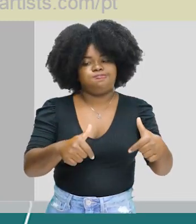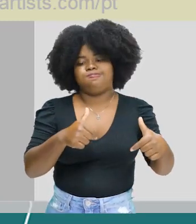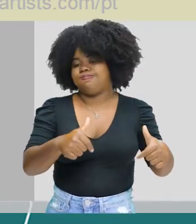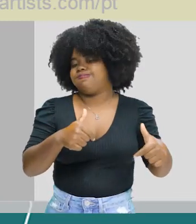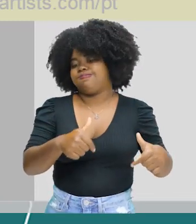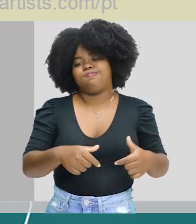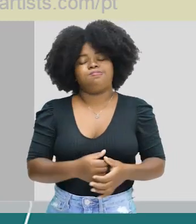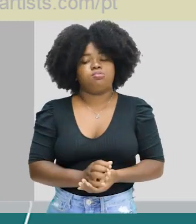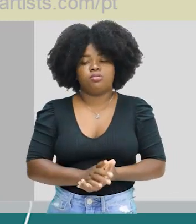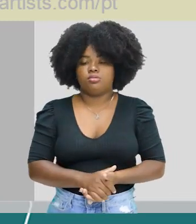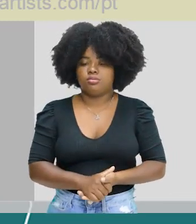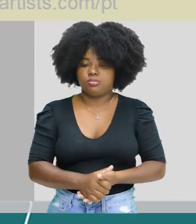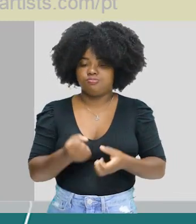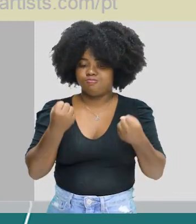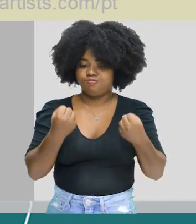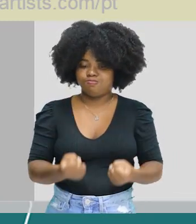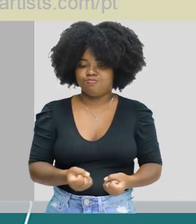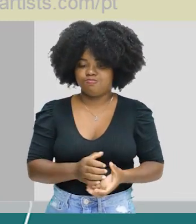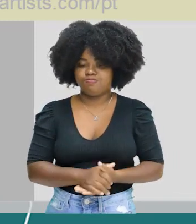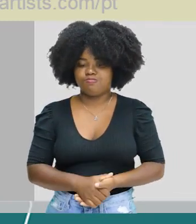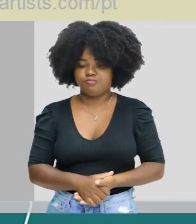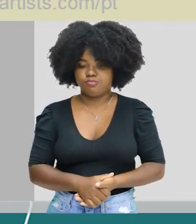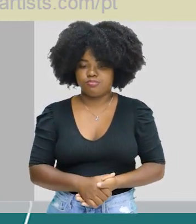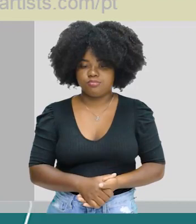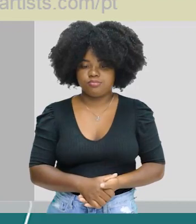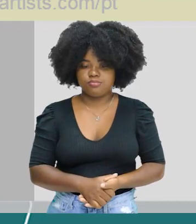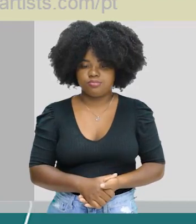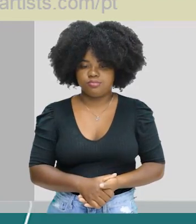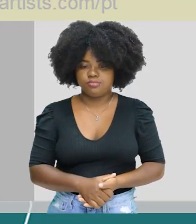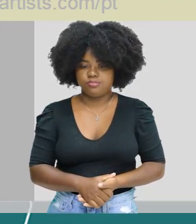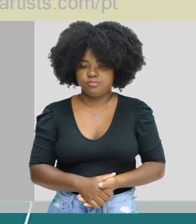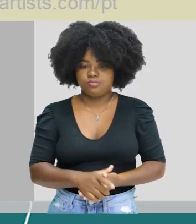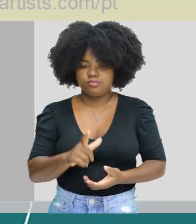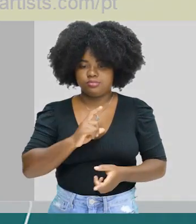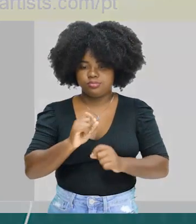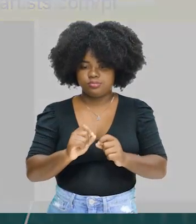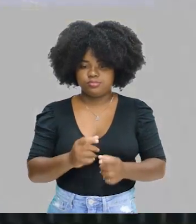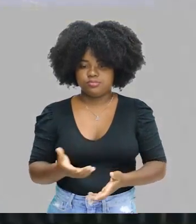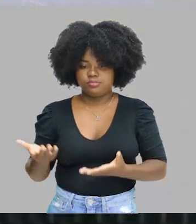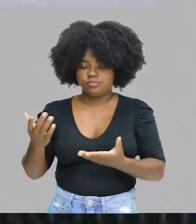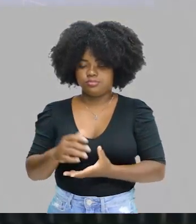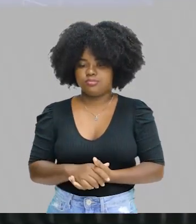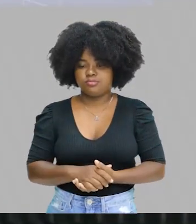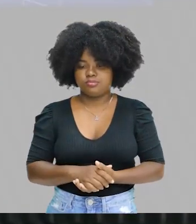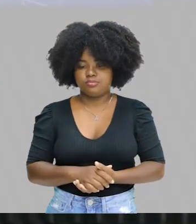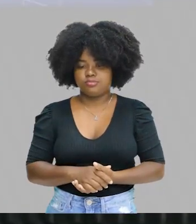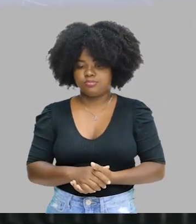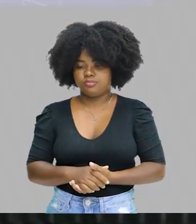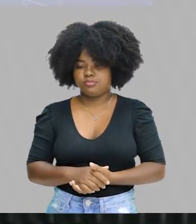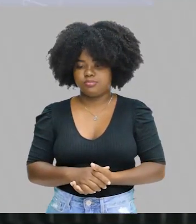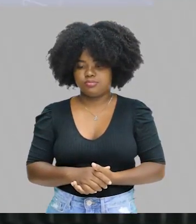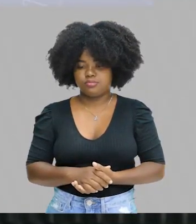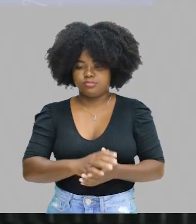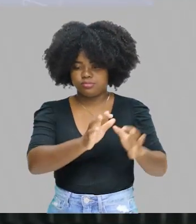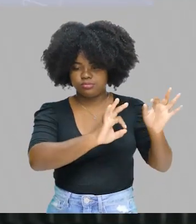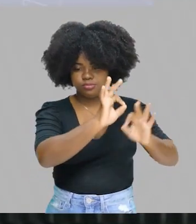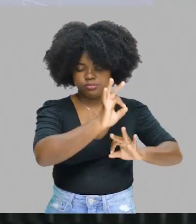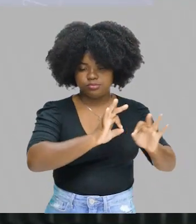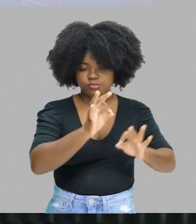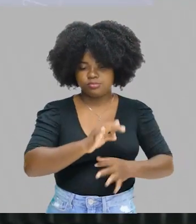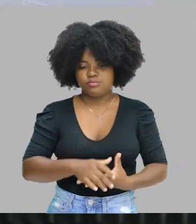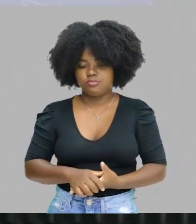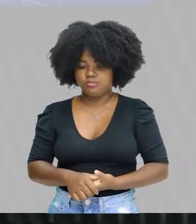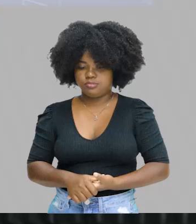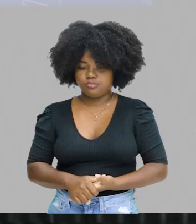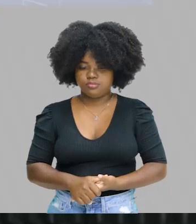a cera em si, seja natural, seja a industrial, a parafina, ela tem que ser protegida, porque com o passar do tempo ela vai perdendo